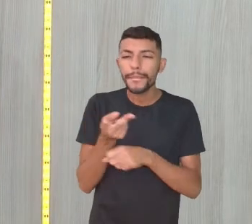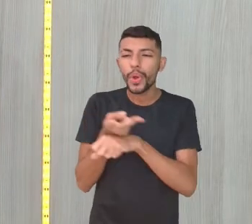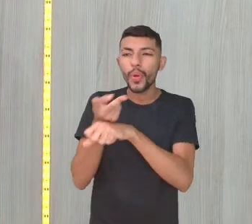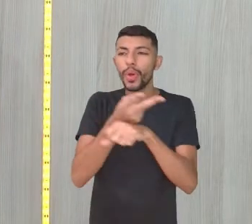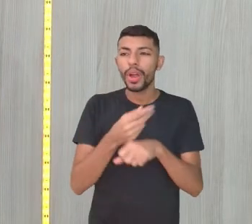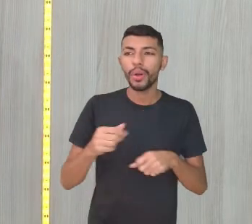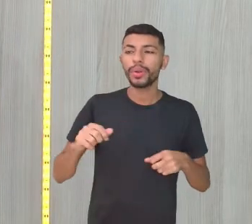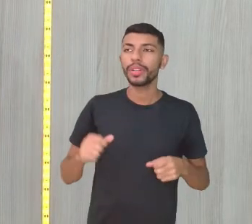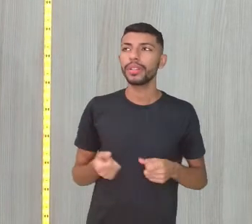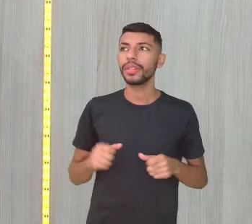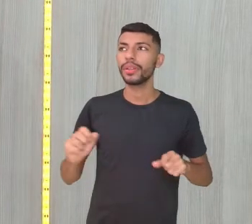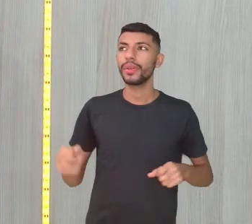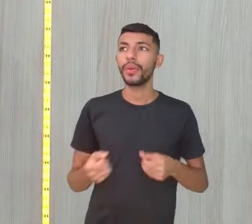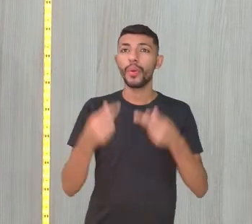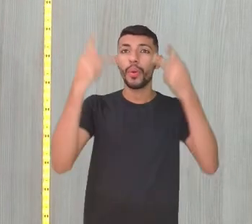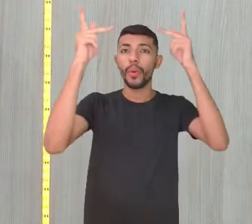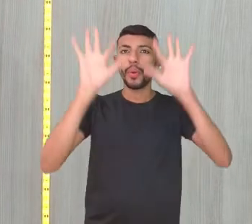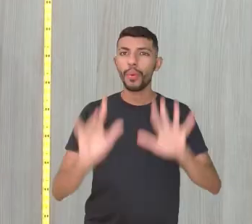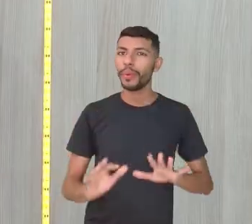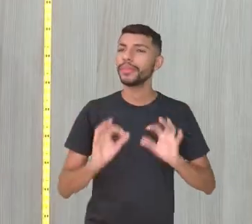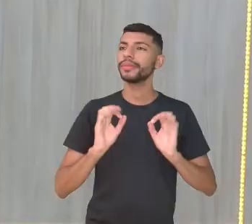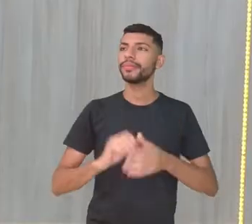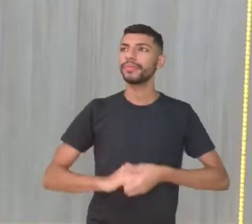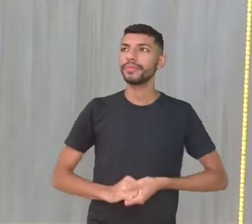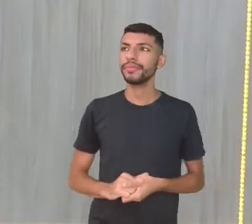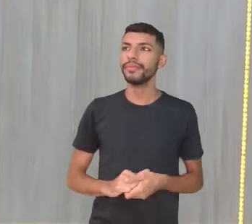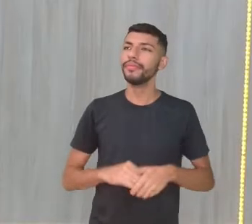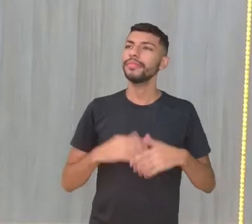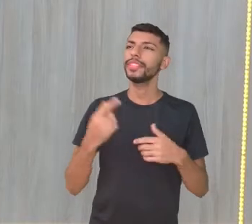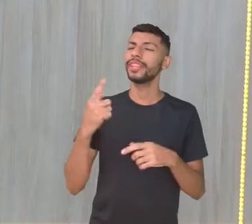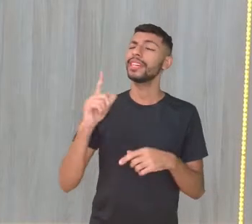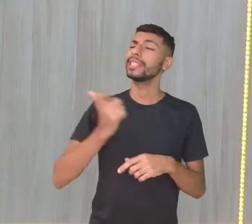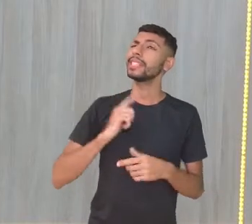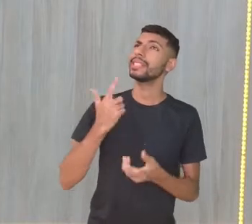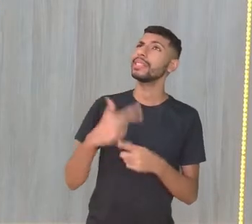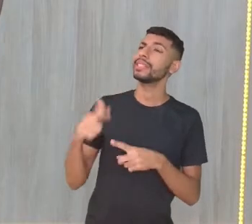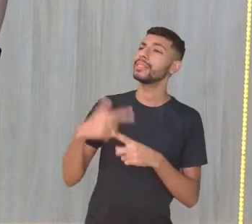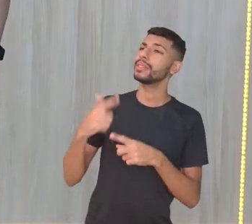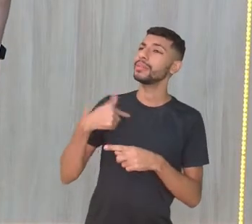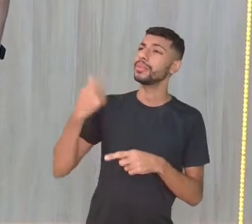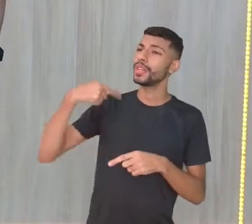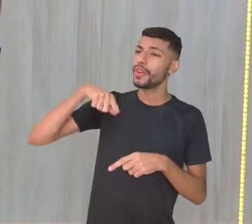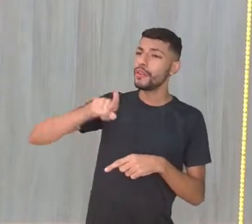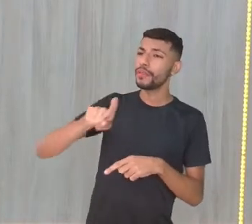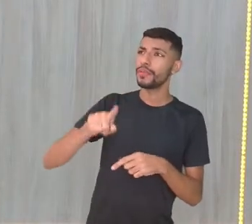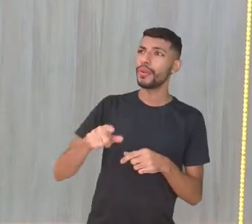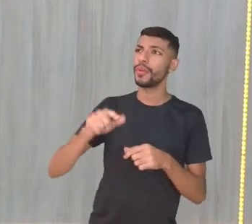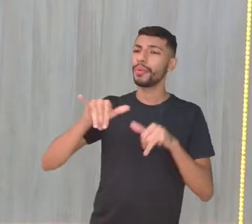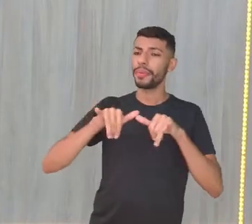já tenho um probleminha aí, porque quando eu vou no supermercado eu só compro